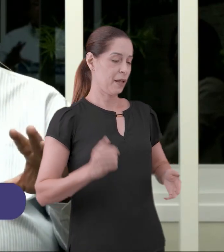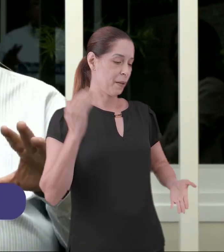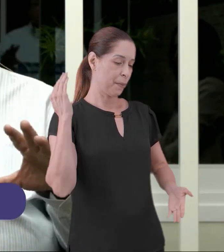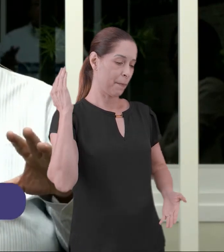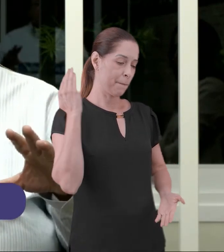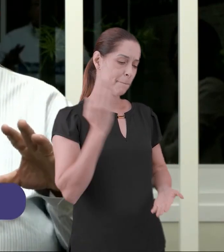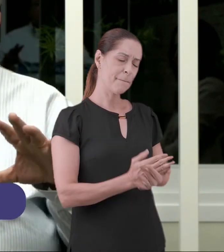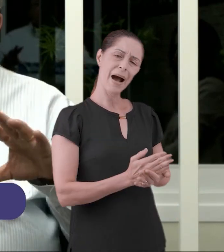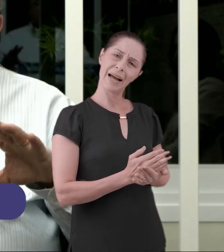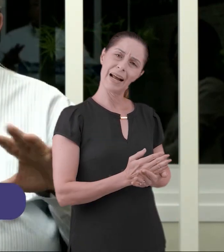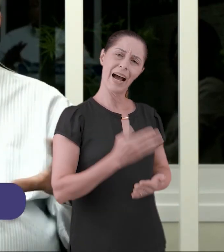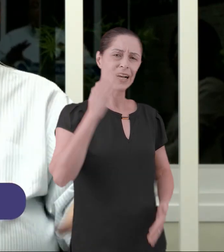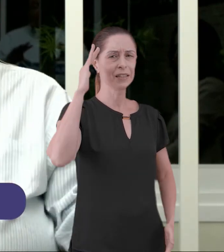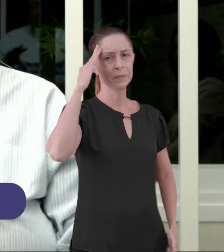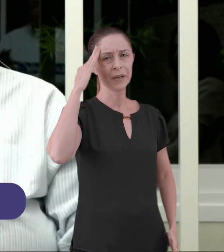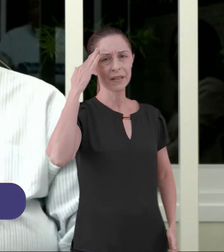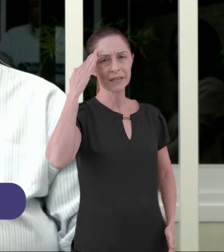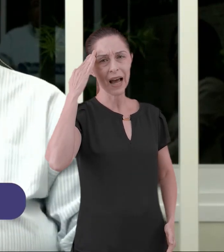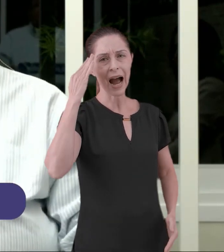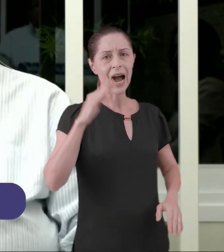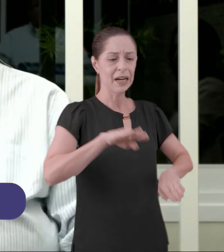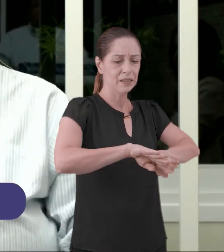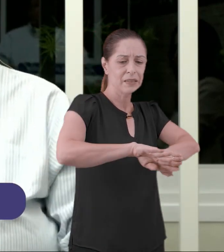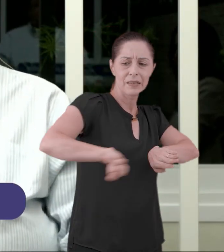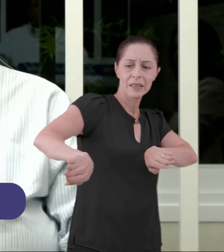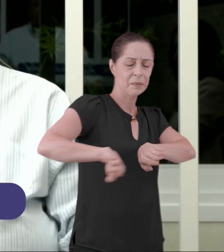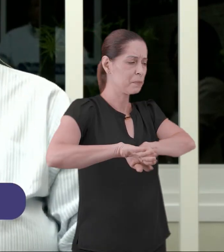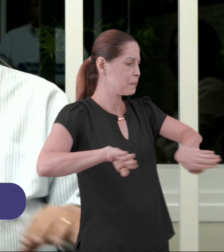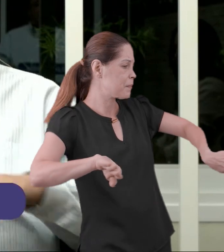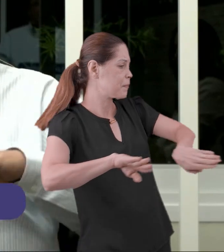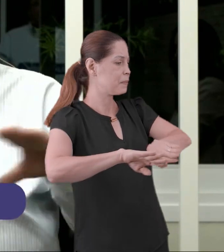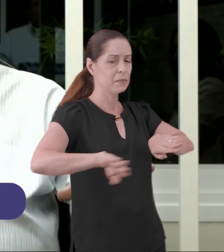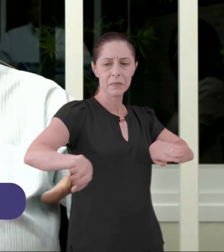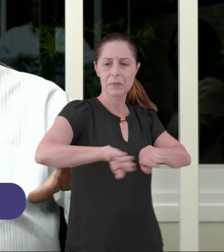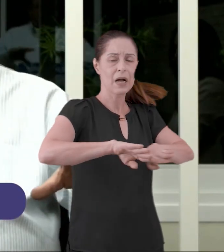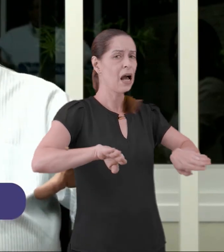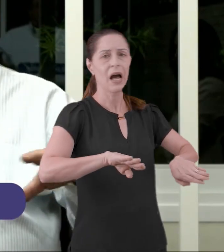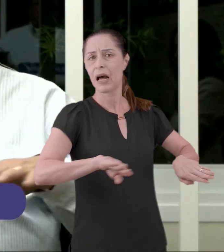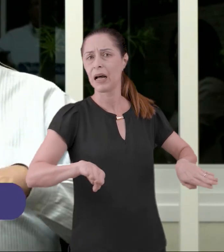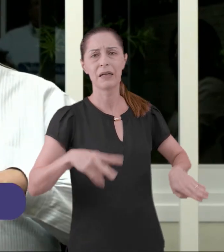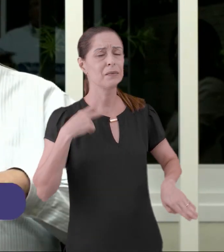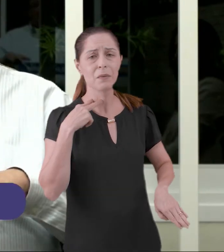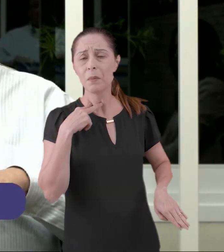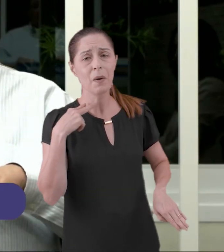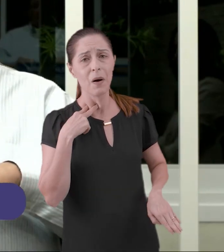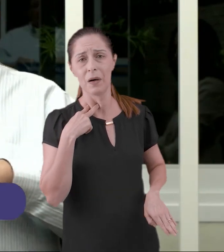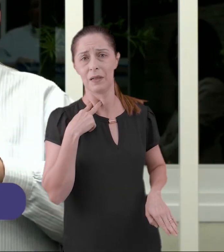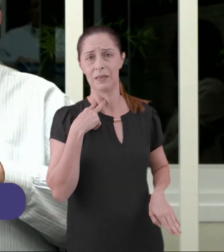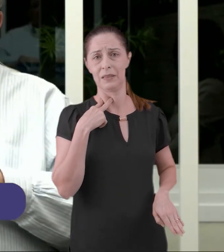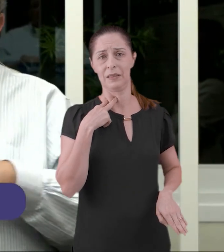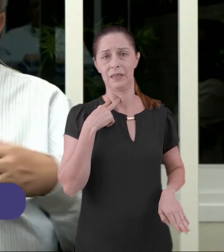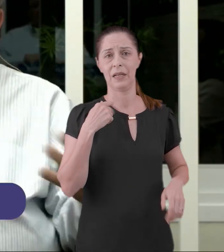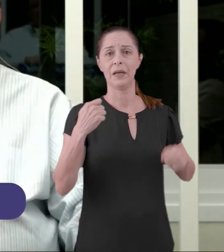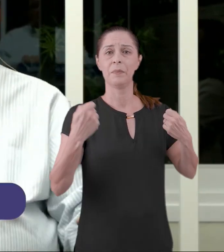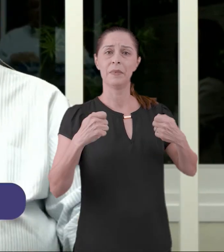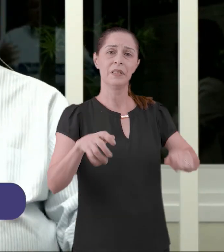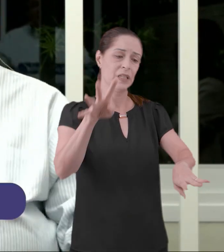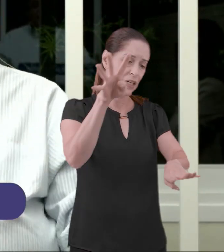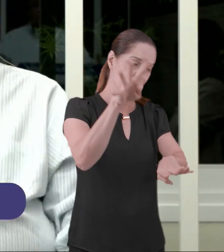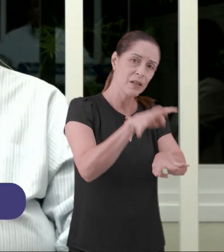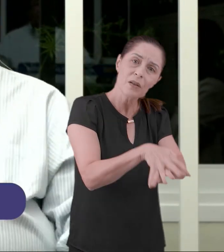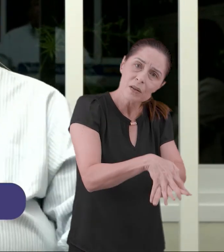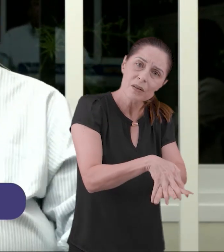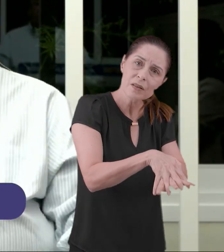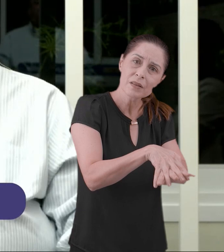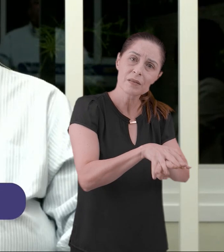assim são paradigmas de afastamento, de criar estereótipos. Então